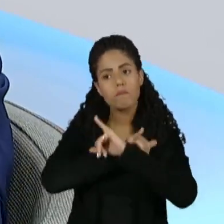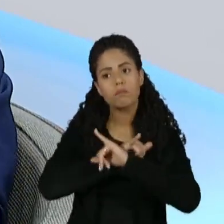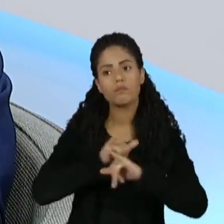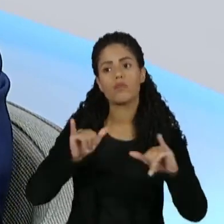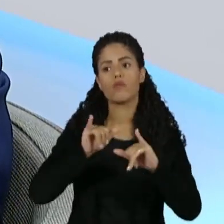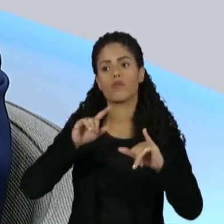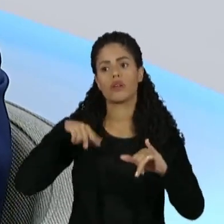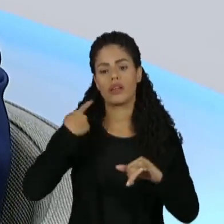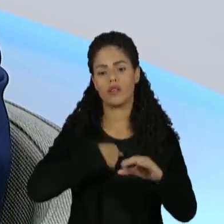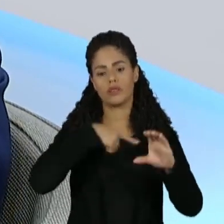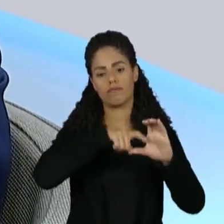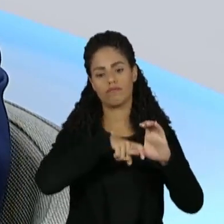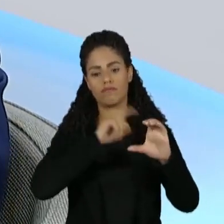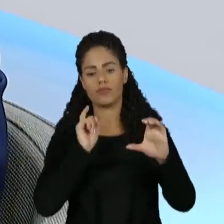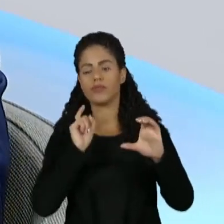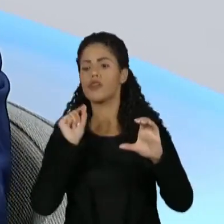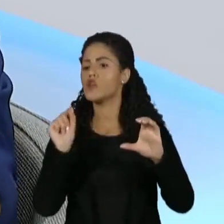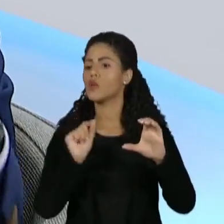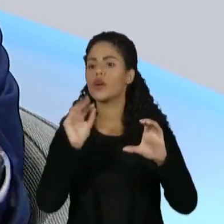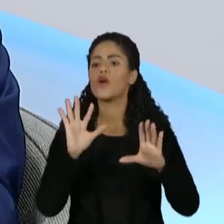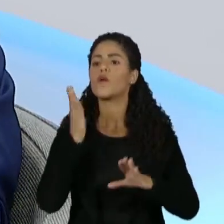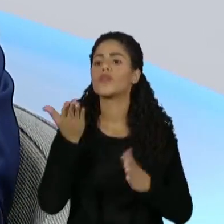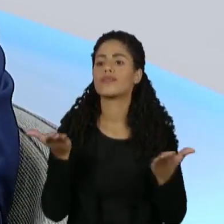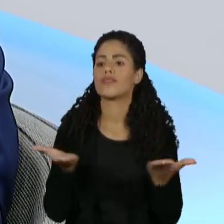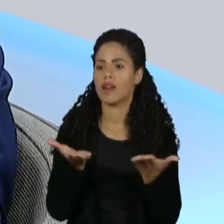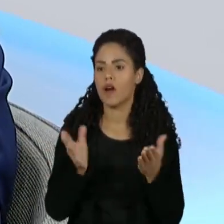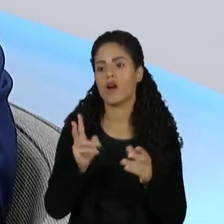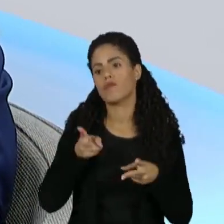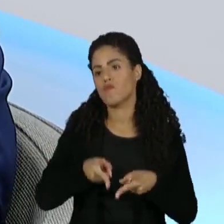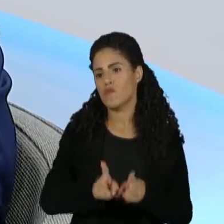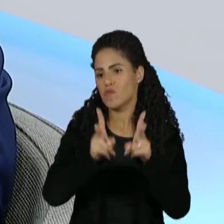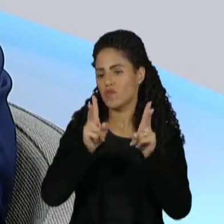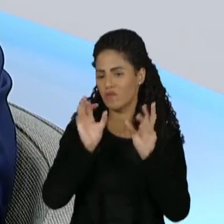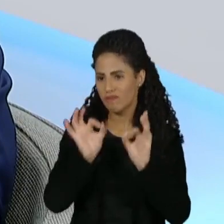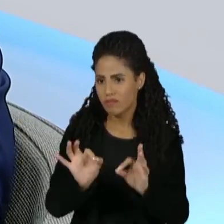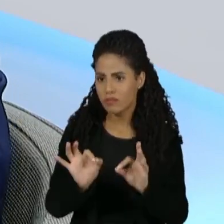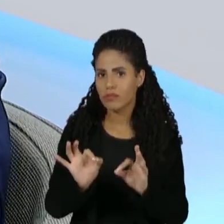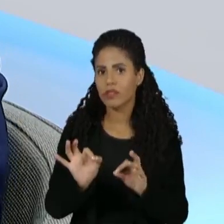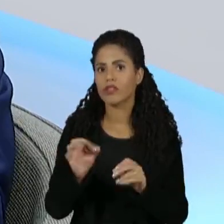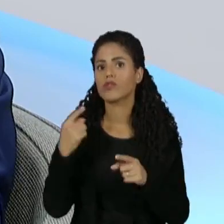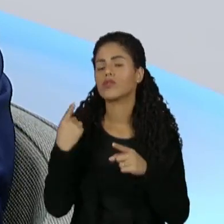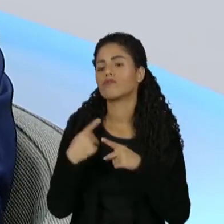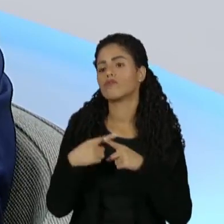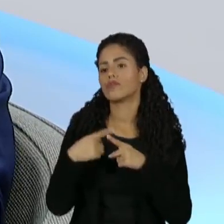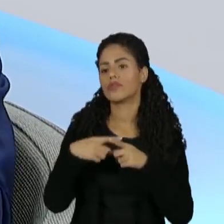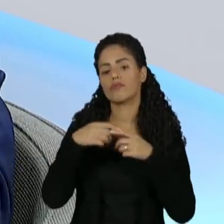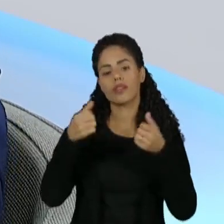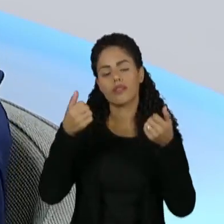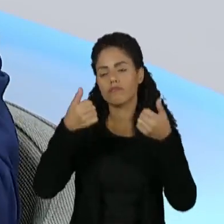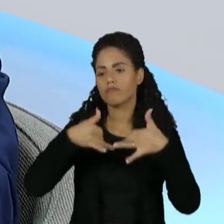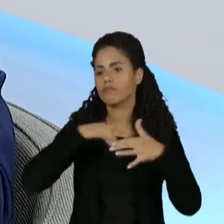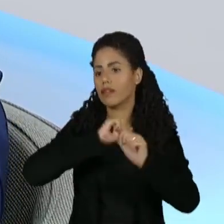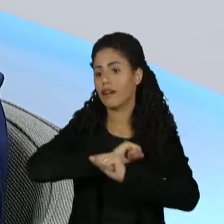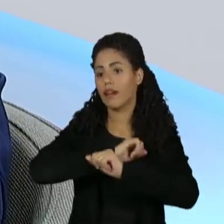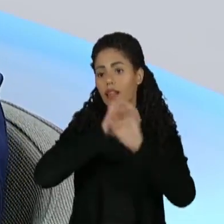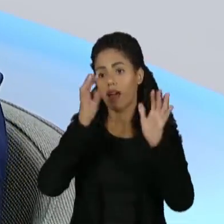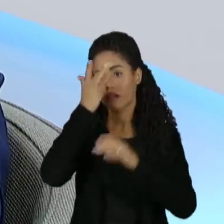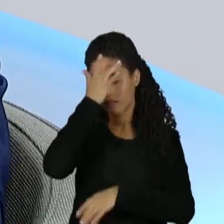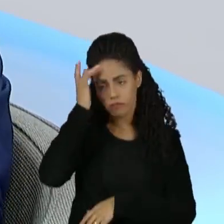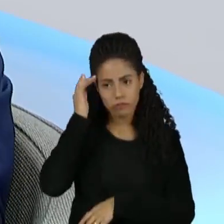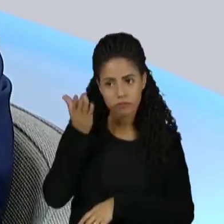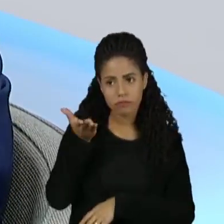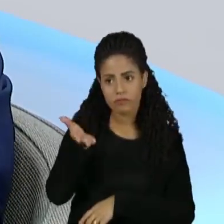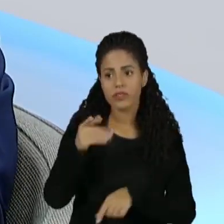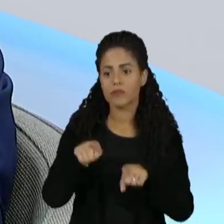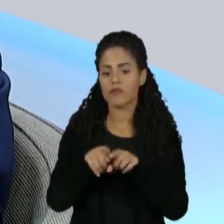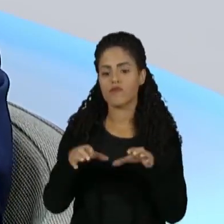seguiríamos independentes e assim o faremos porque foi deixado claro isso pelos interlocutores